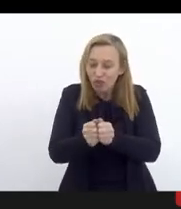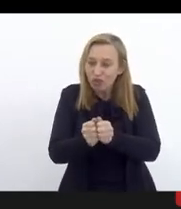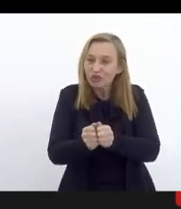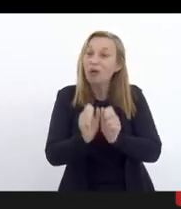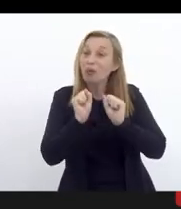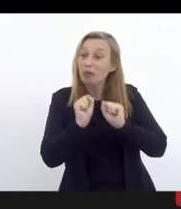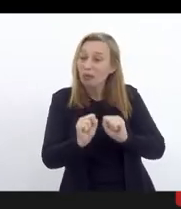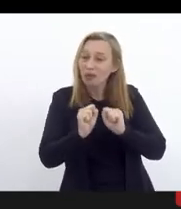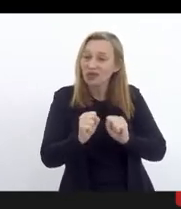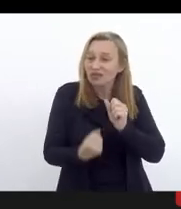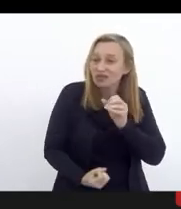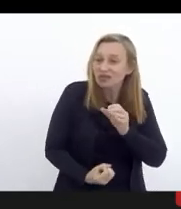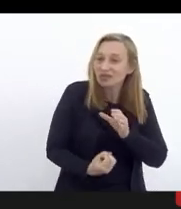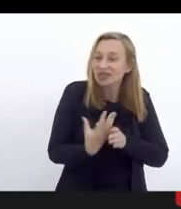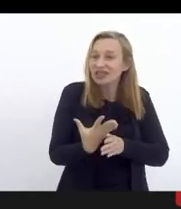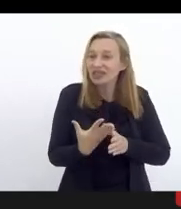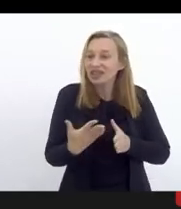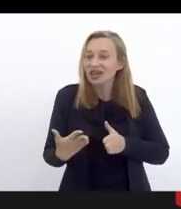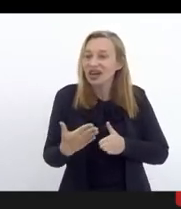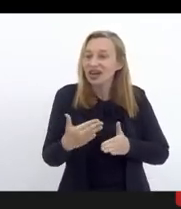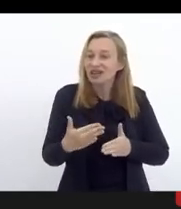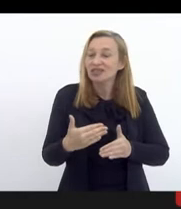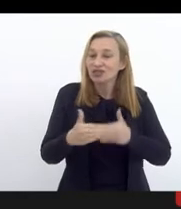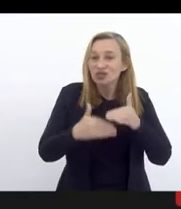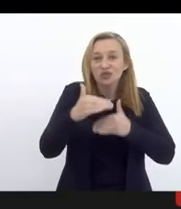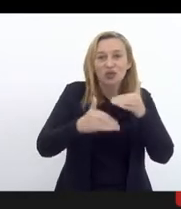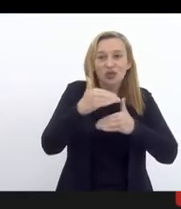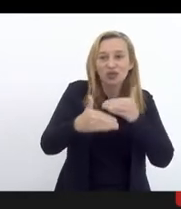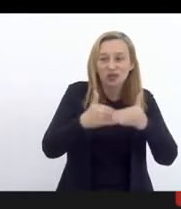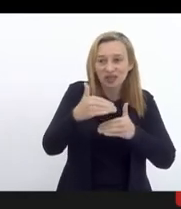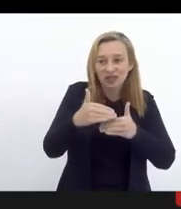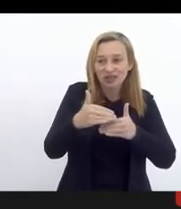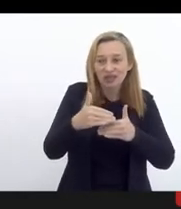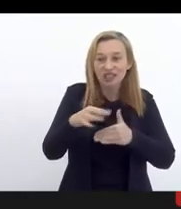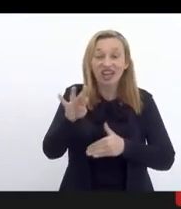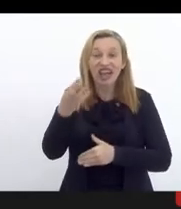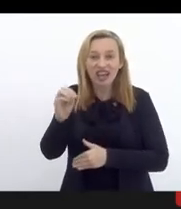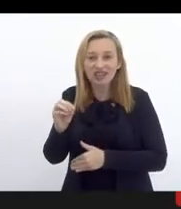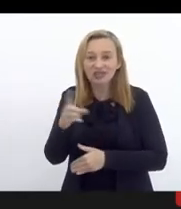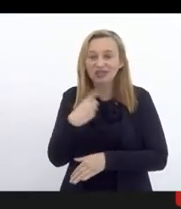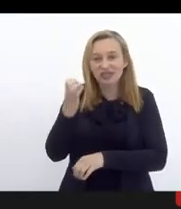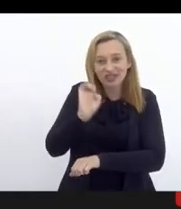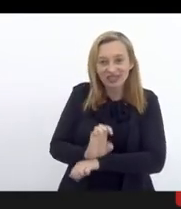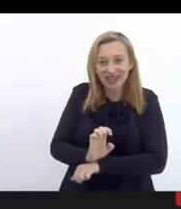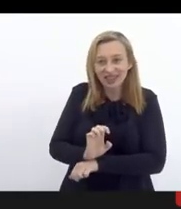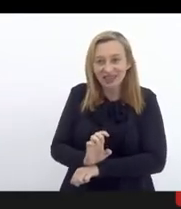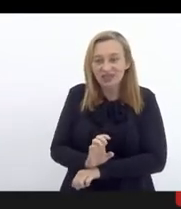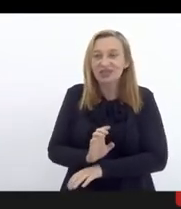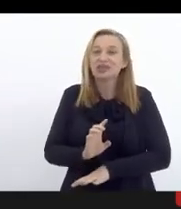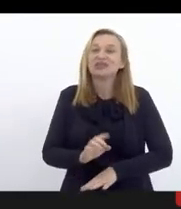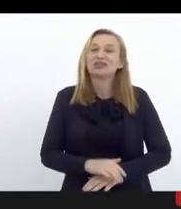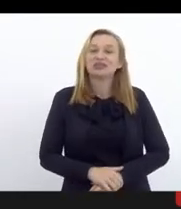podemos promover o desenvolvimento do interior do nosso estado. Quanto